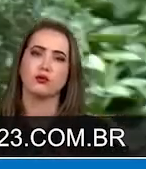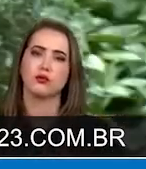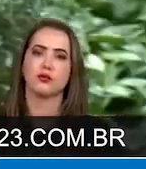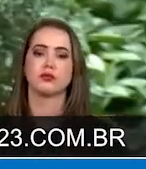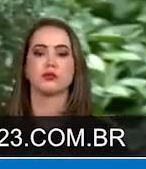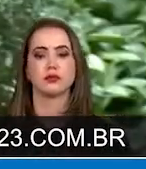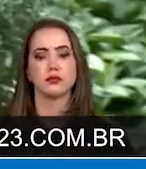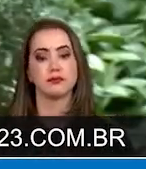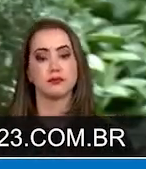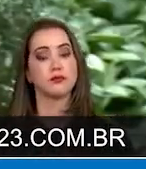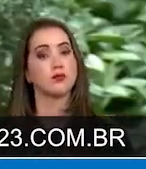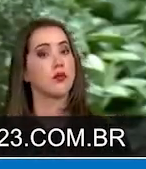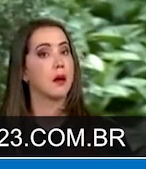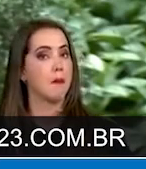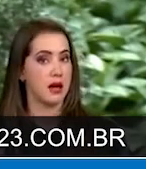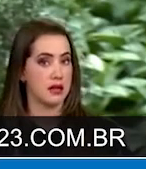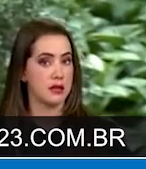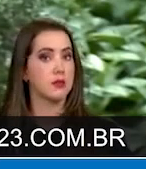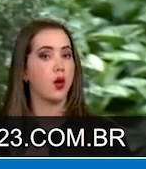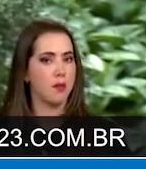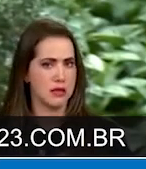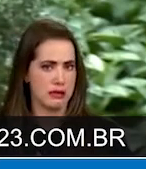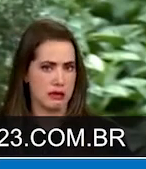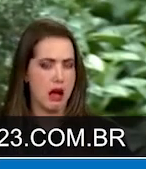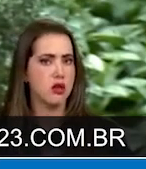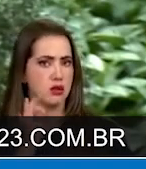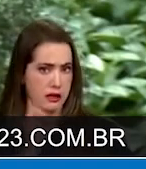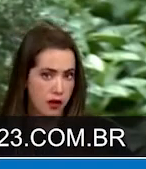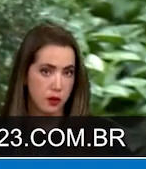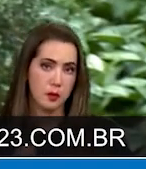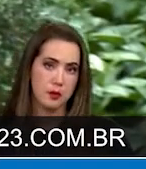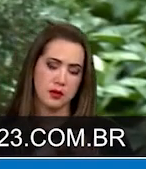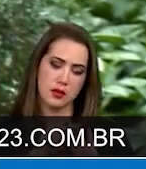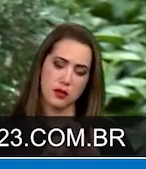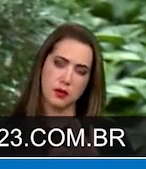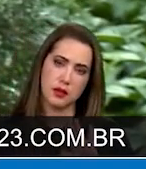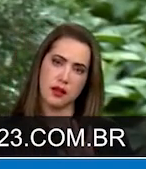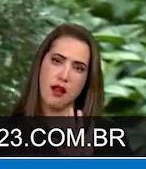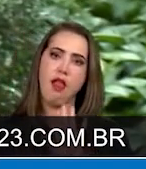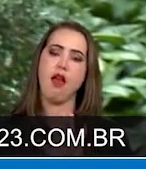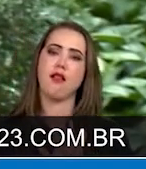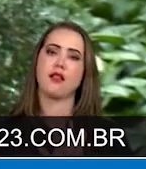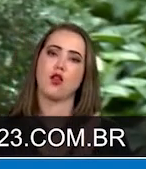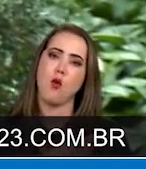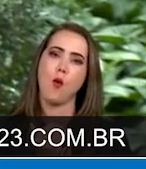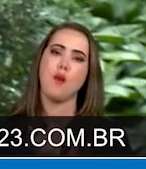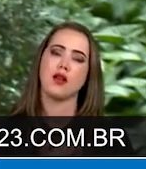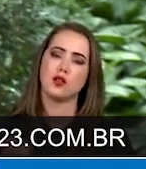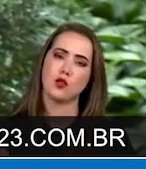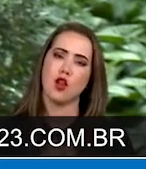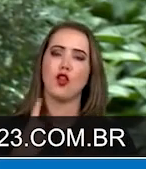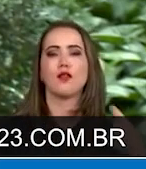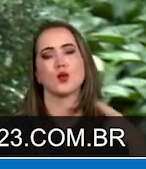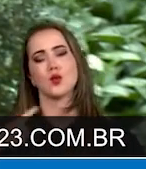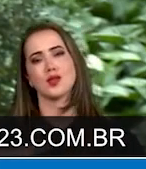doenças. Mas, para valer na prática, a lei ainda precisa ser regulamentada. E é aí que começa uma nova